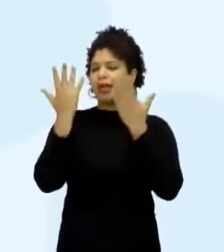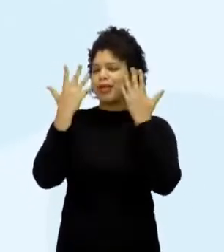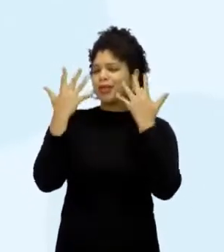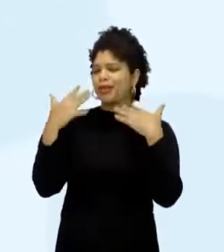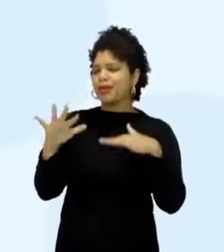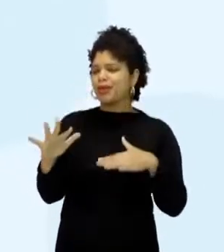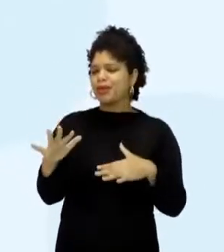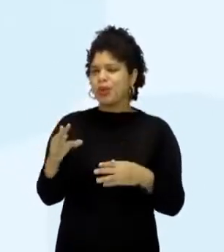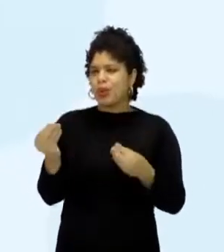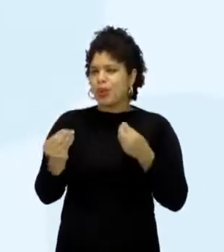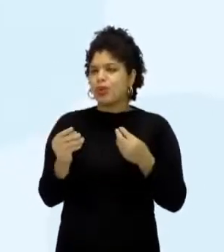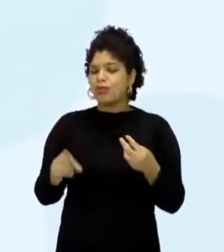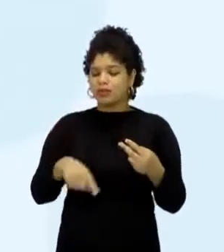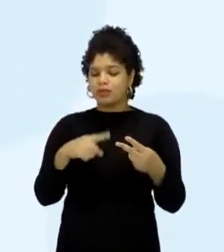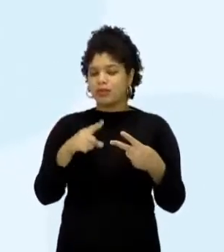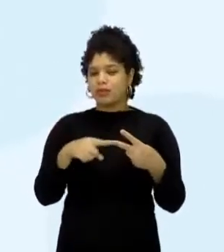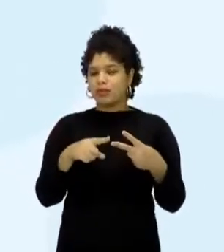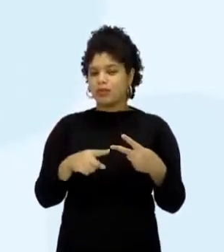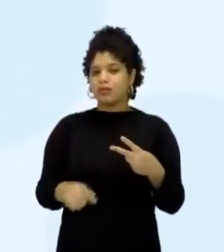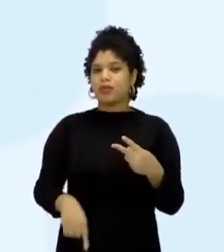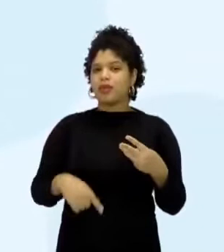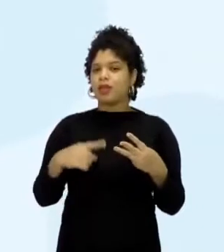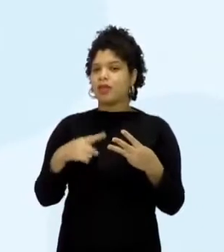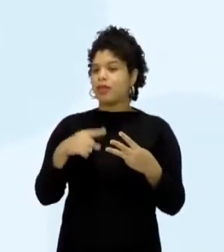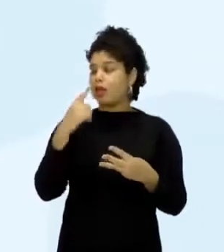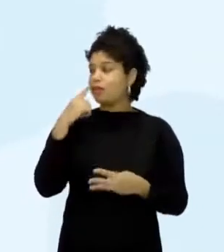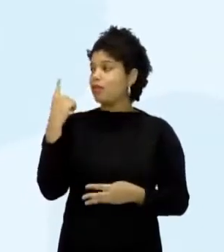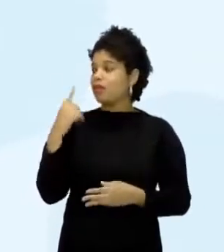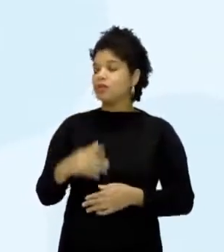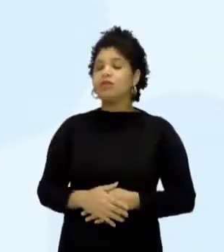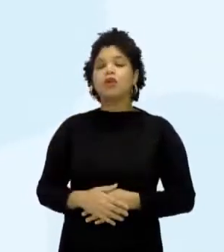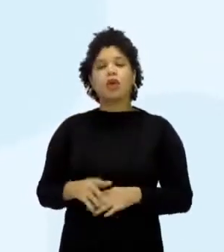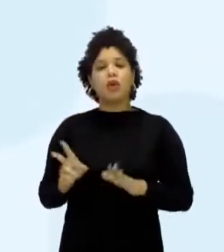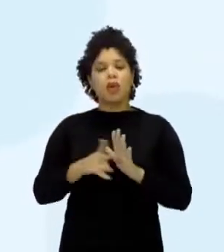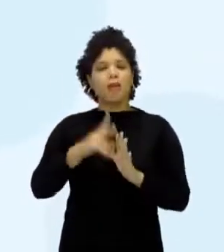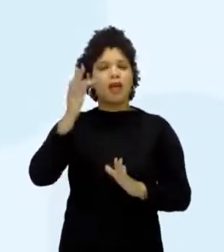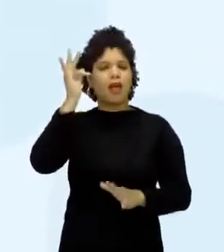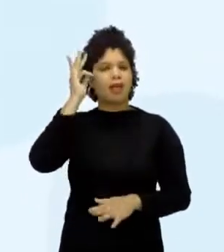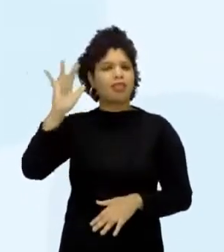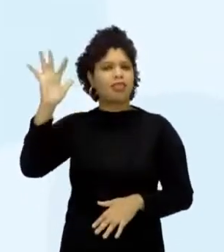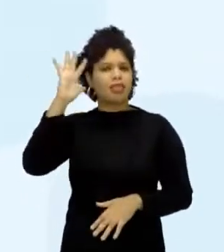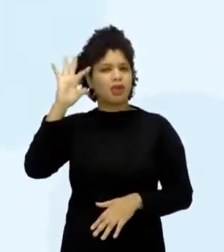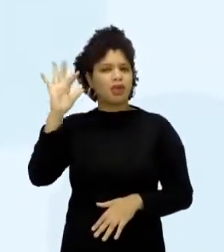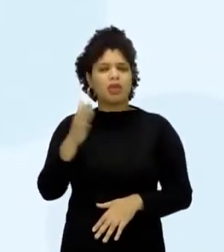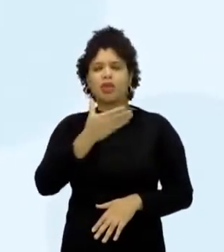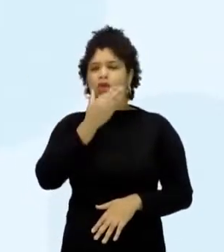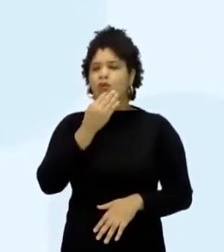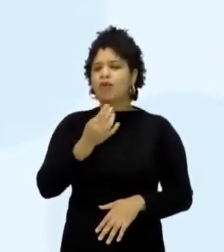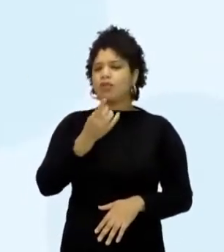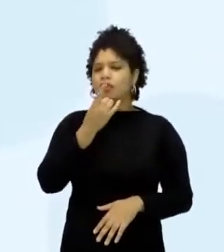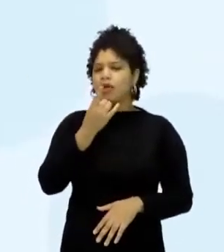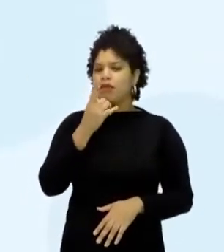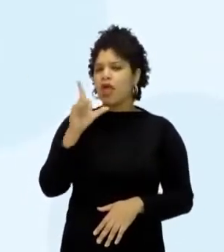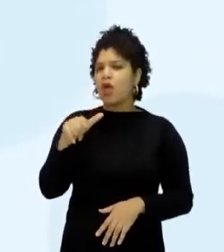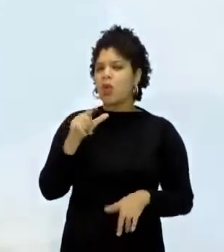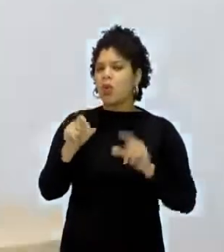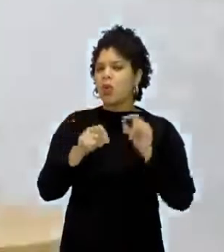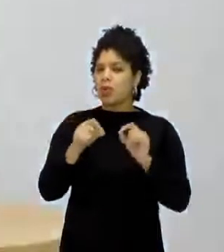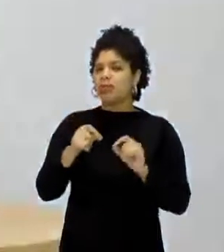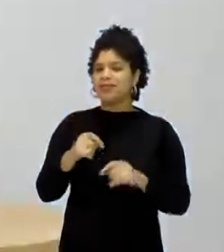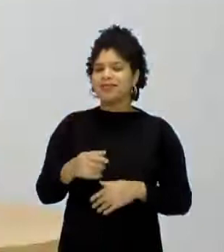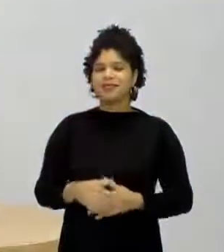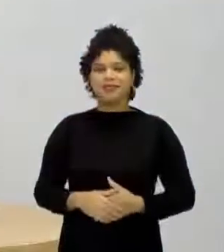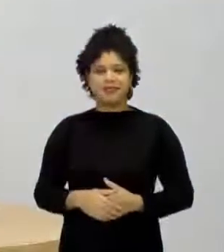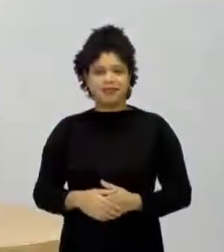E hoje em dia a gente fala mais do neodarwinismo. E aí a gente vai compreender um pouquinho a respeito dessas ideias. E aí